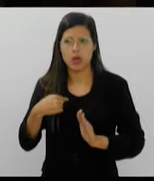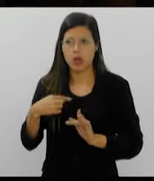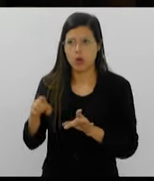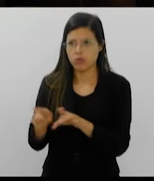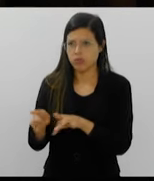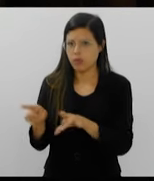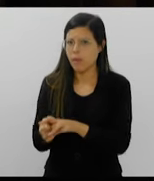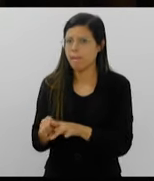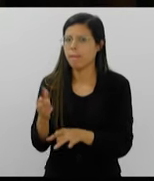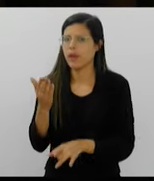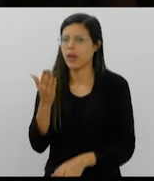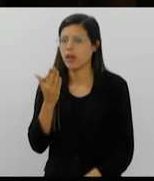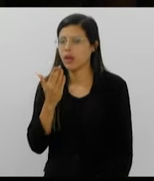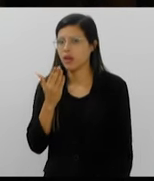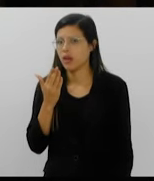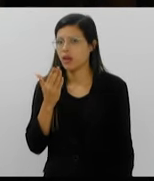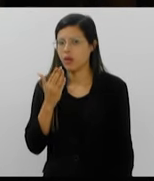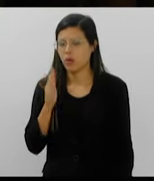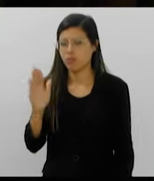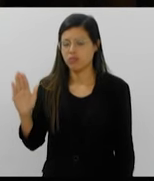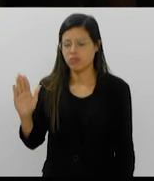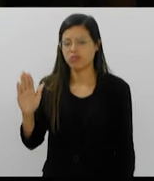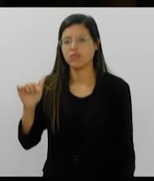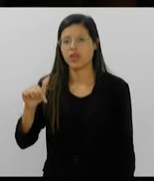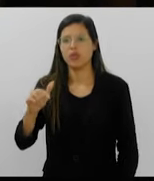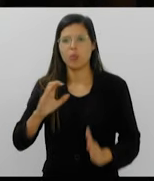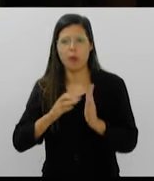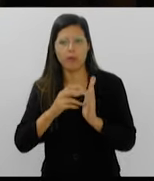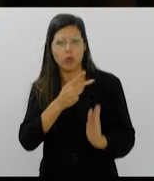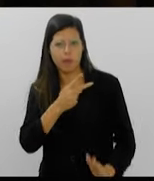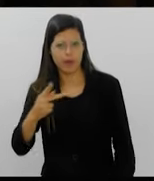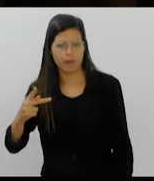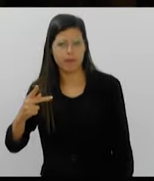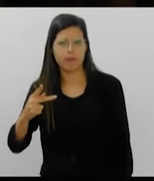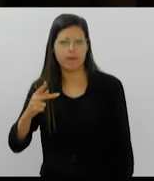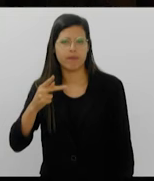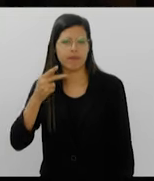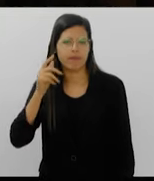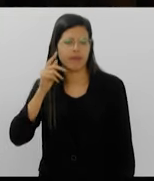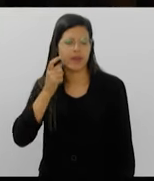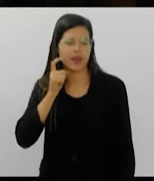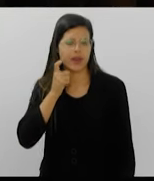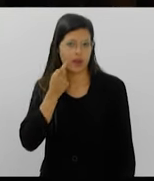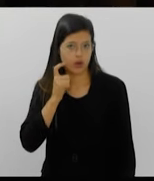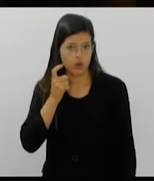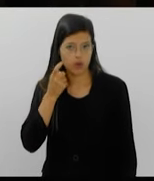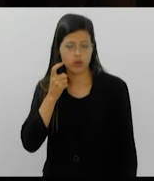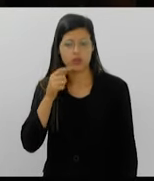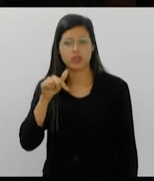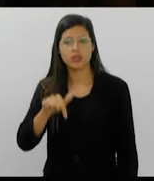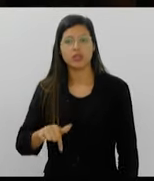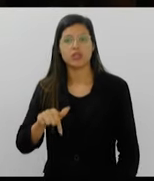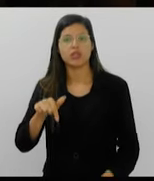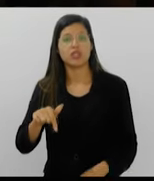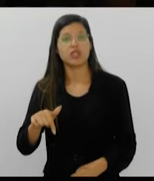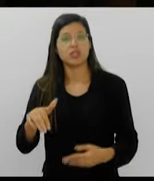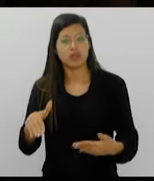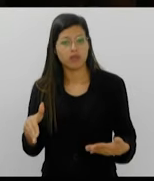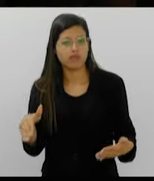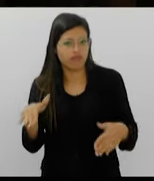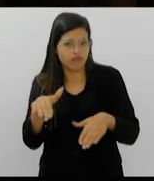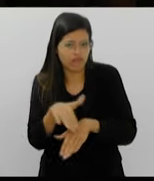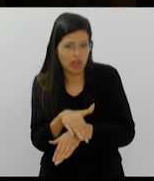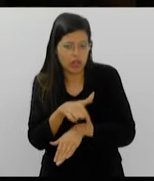o candidato do PP, Marcelo Queiroz, ao qual Eduardo Paes e o seu cachorrinho, Pedro